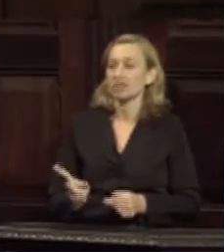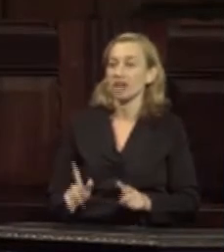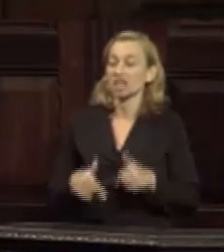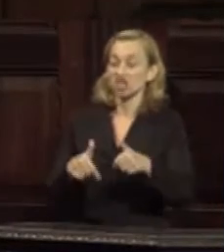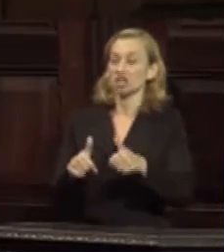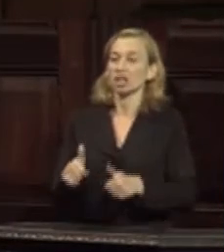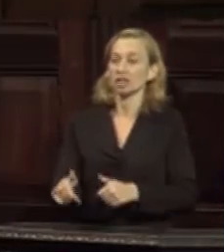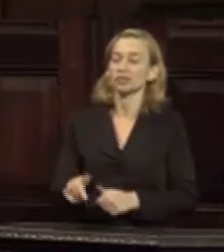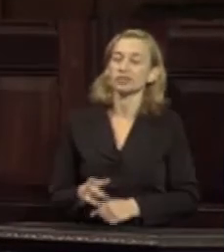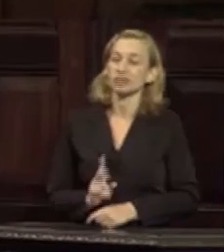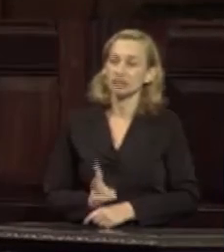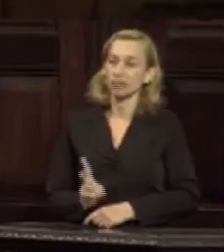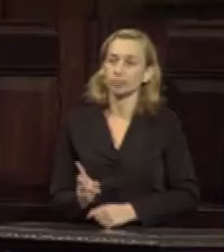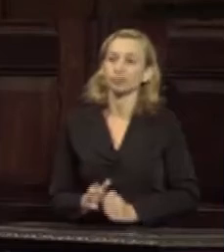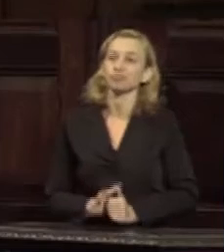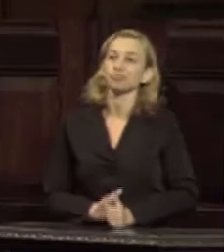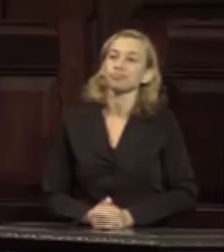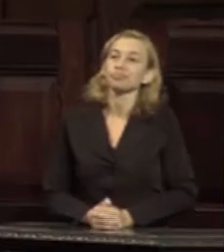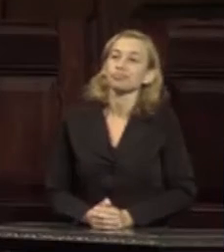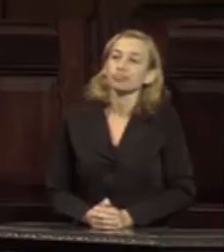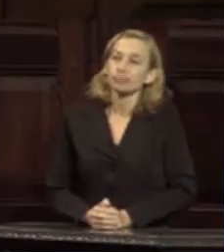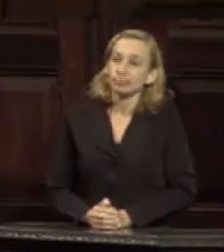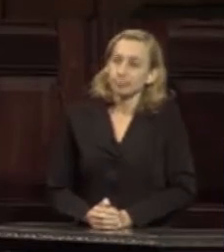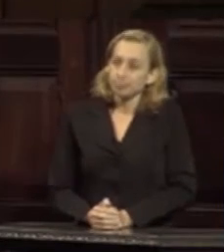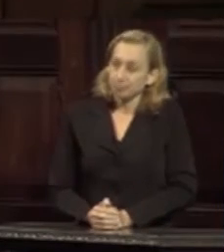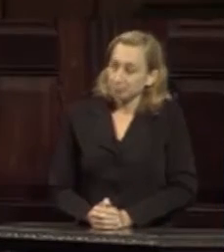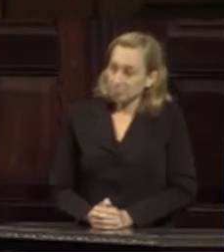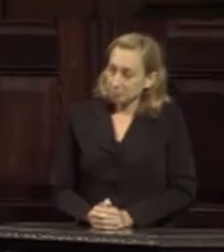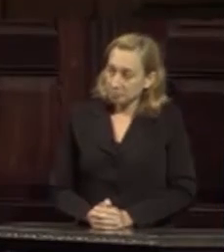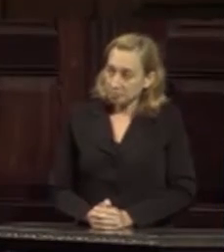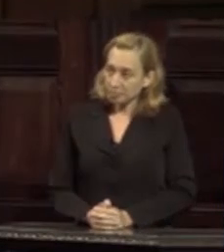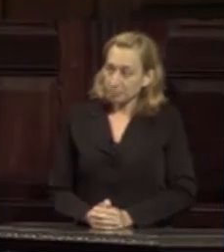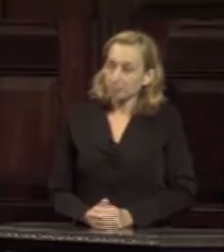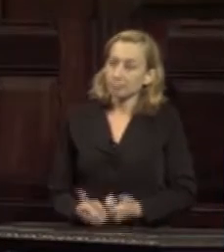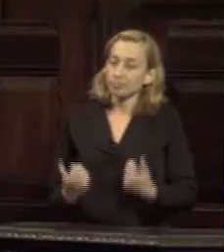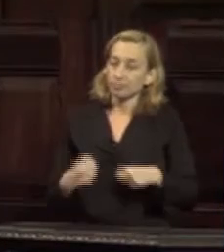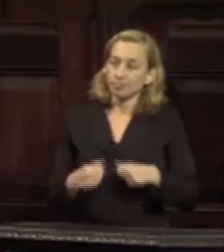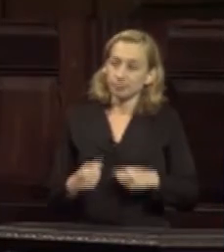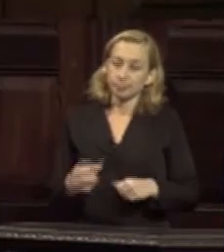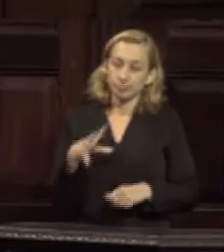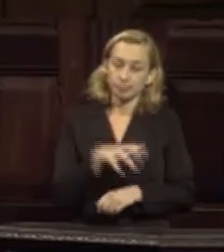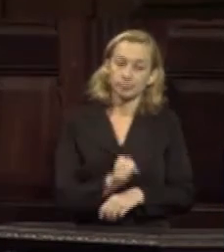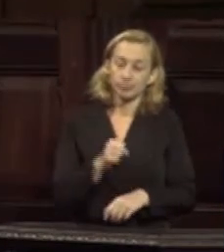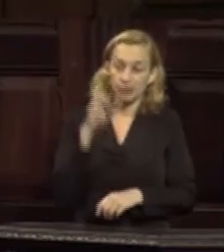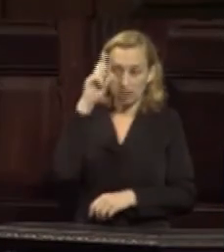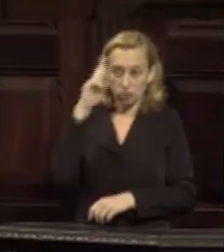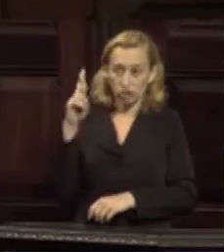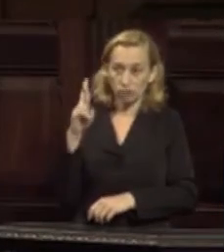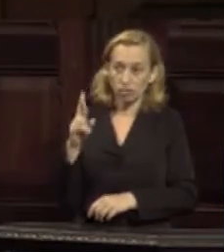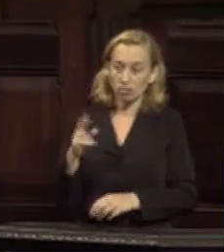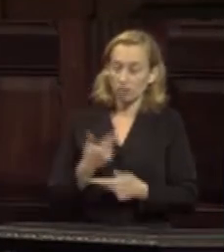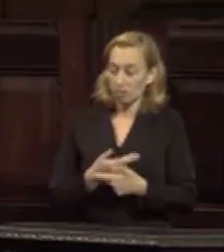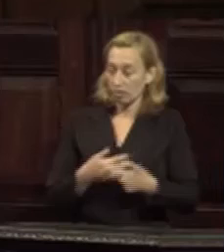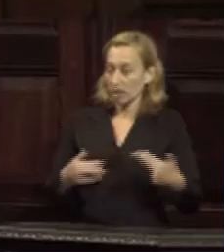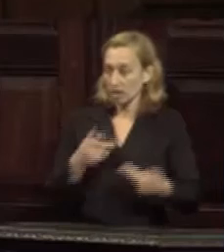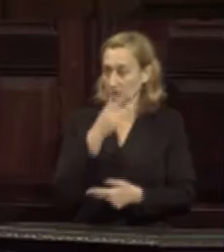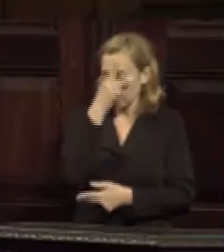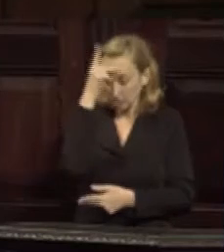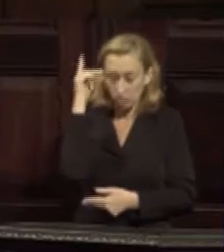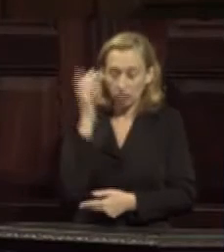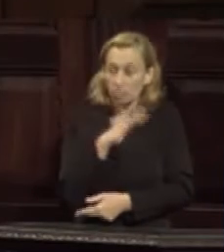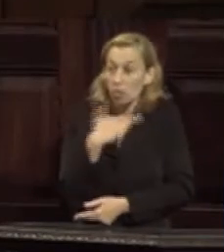Se for para buscar somente o bagrinho, não vai haver. E mais pessoas vão morrer, inocentes vão